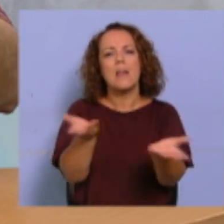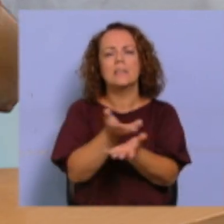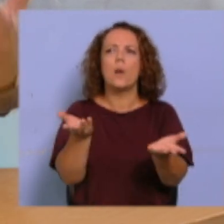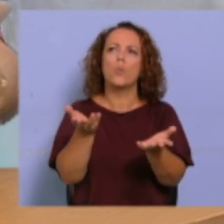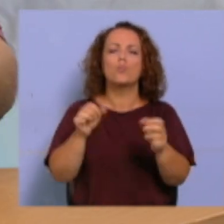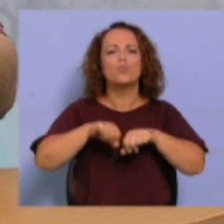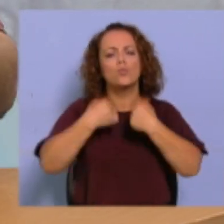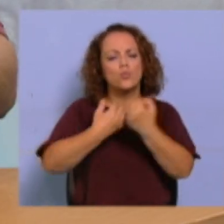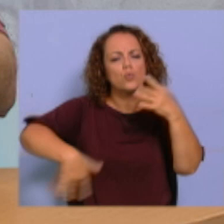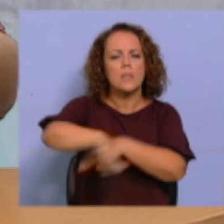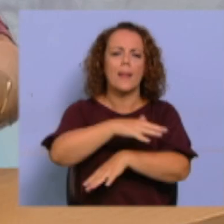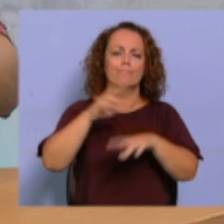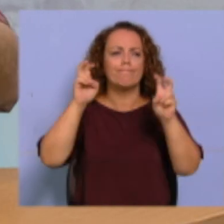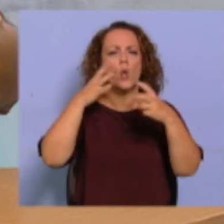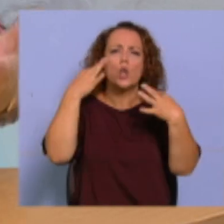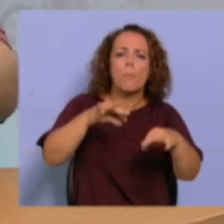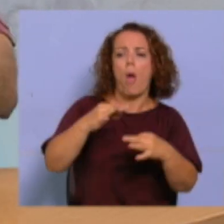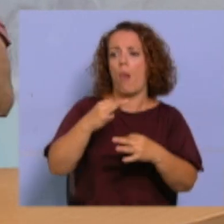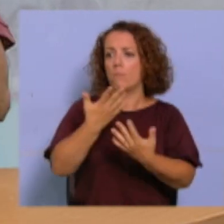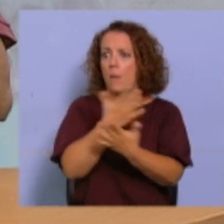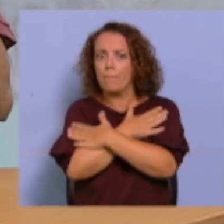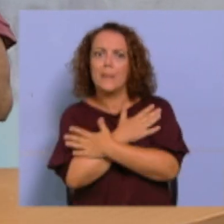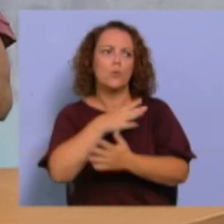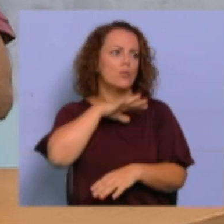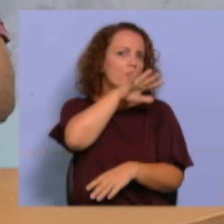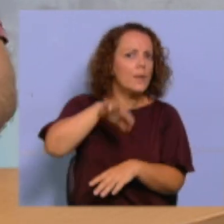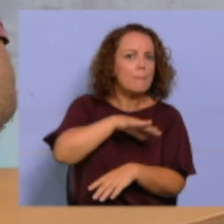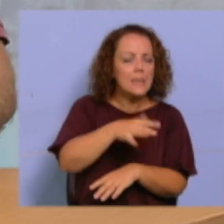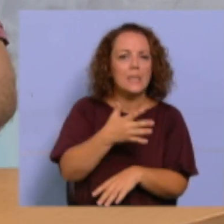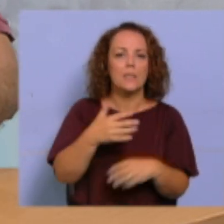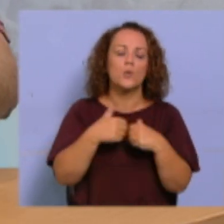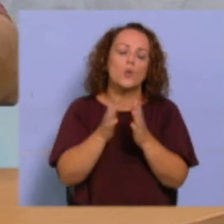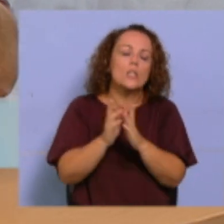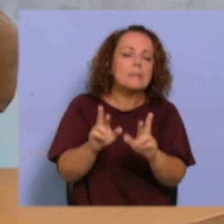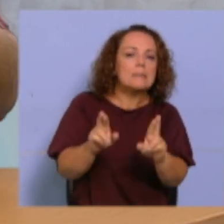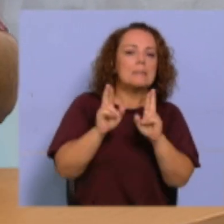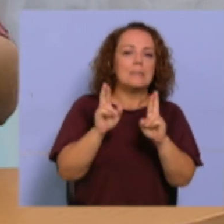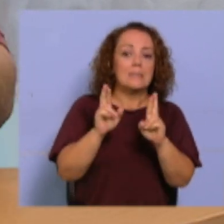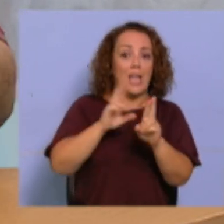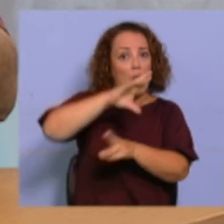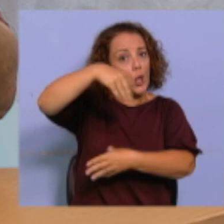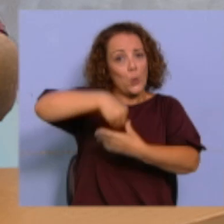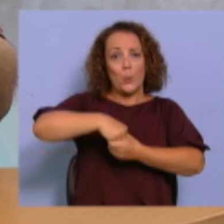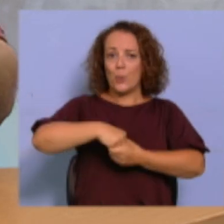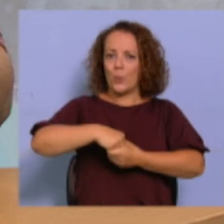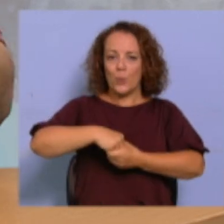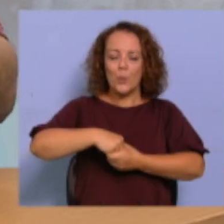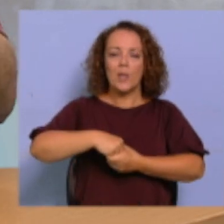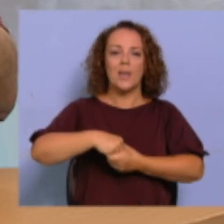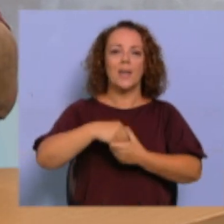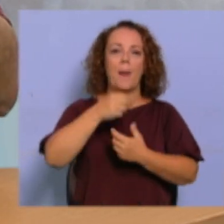normais, familiares, amigáveis. Portanto, a esperança inclui tudo isso, quer dizer, a